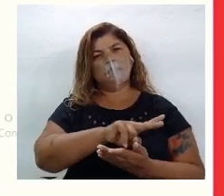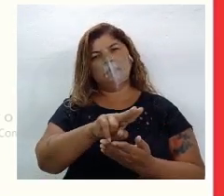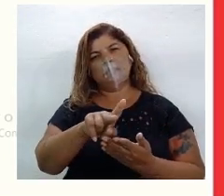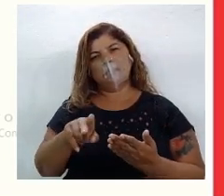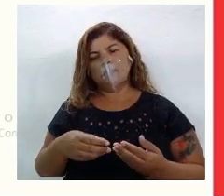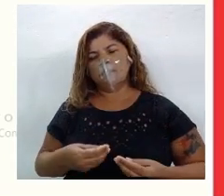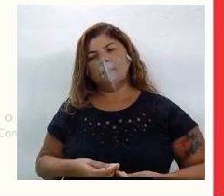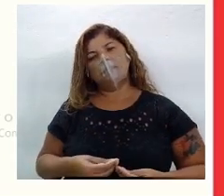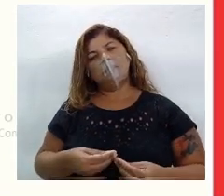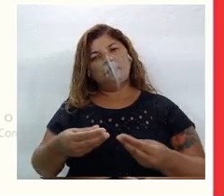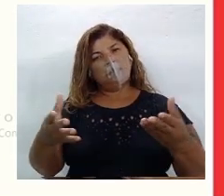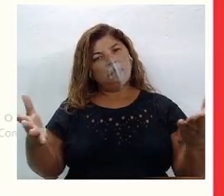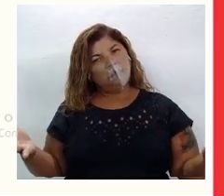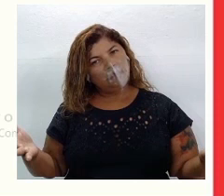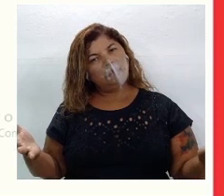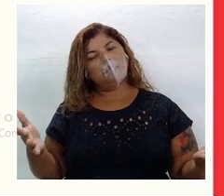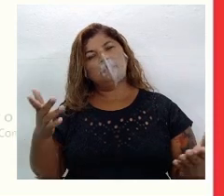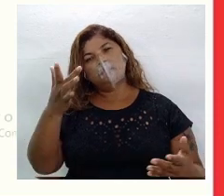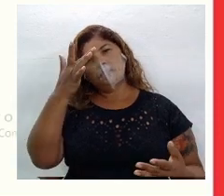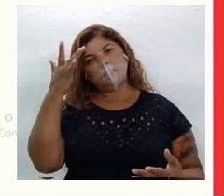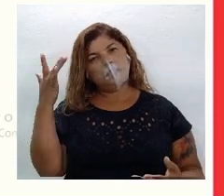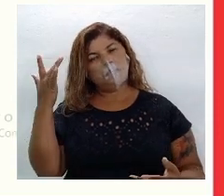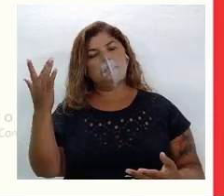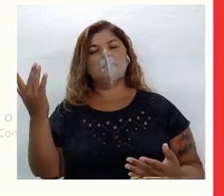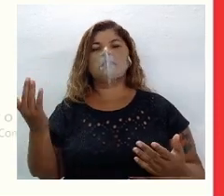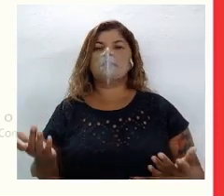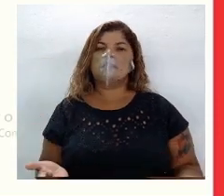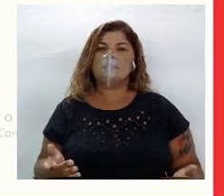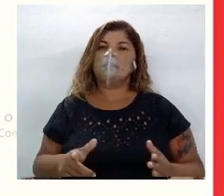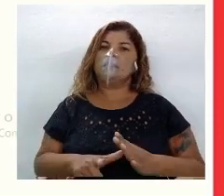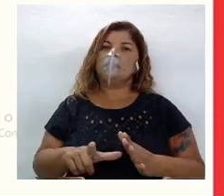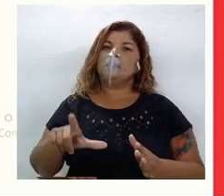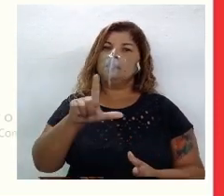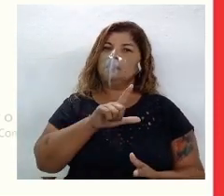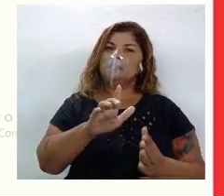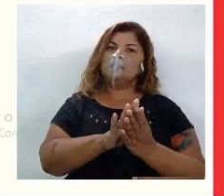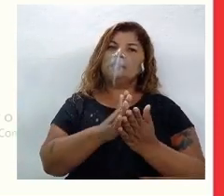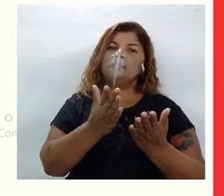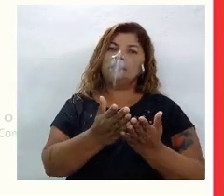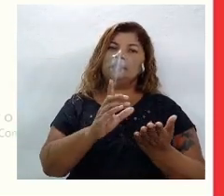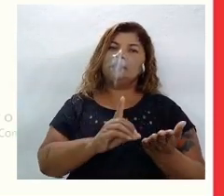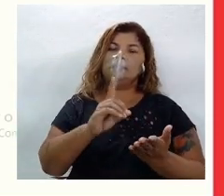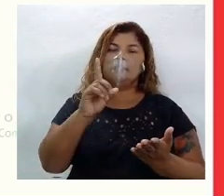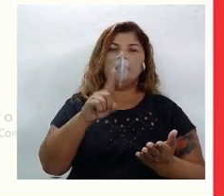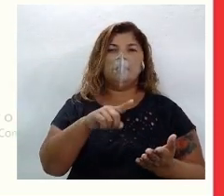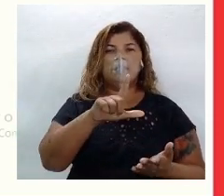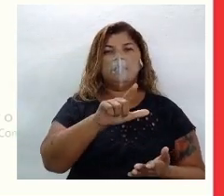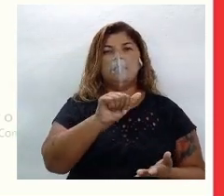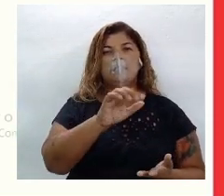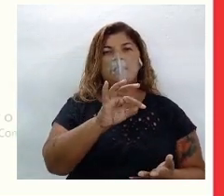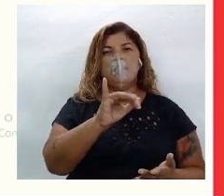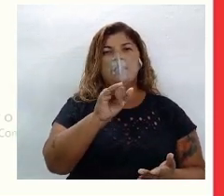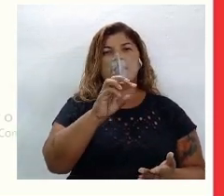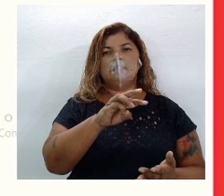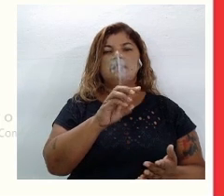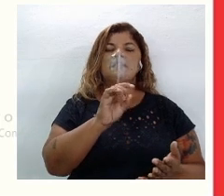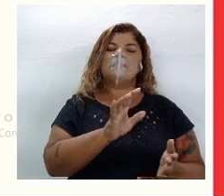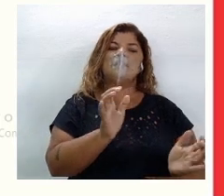sem restrições para as pessoas. Lembrem-se que antes a Bíblia era escrita em latim, porque